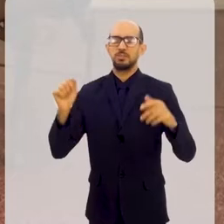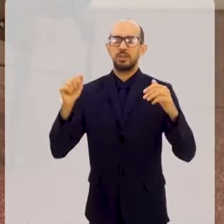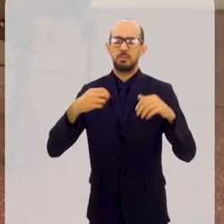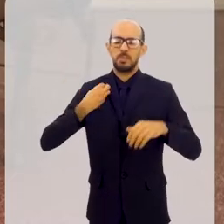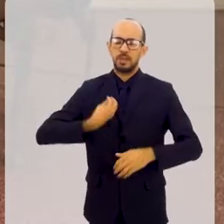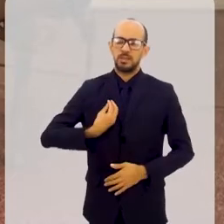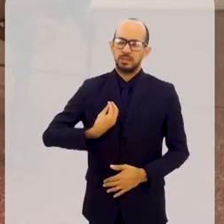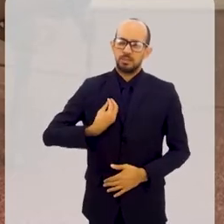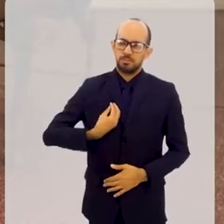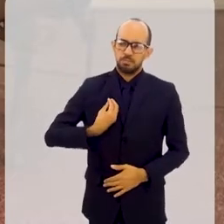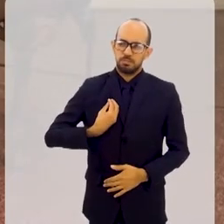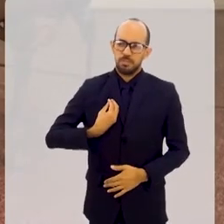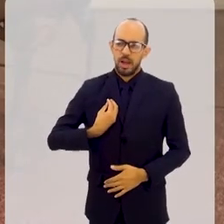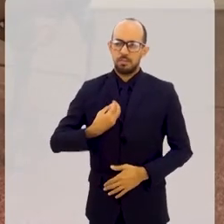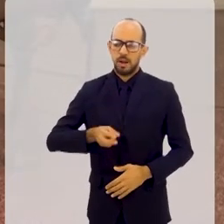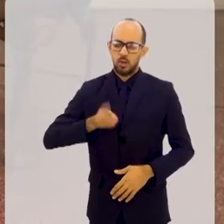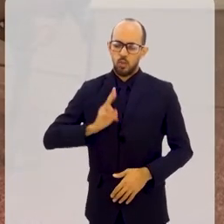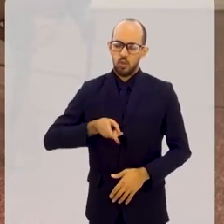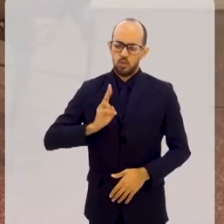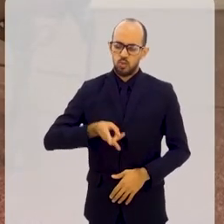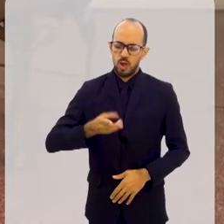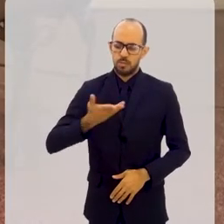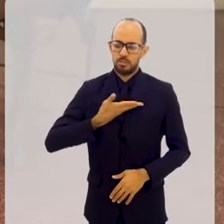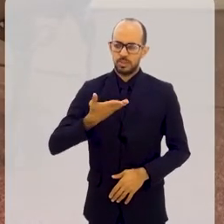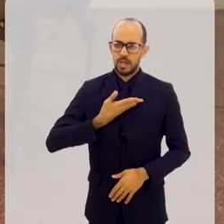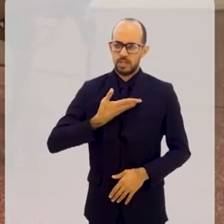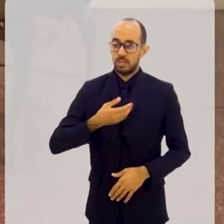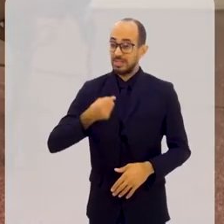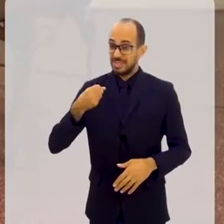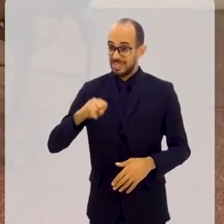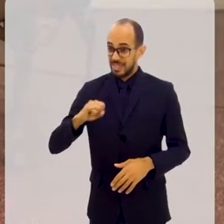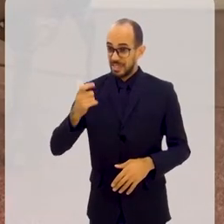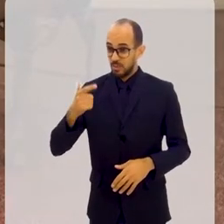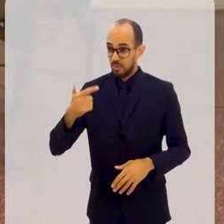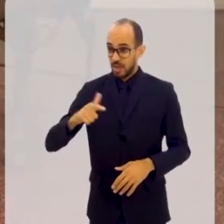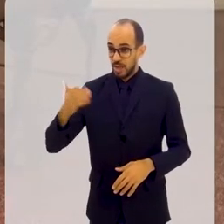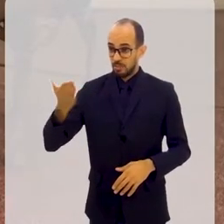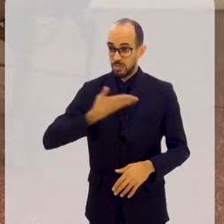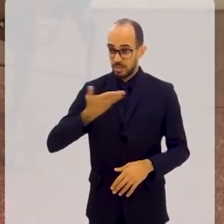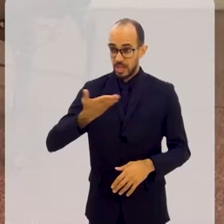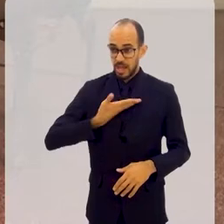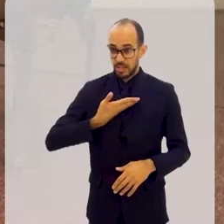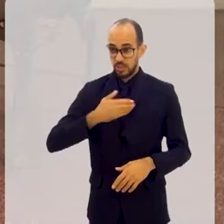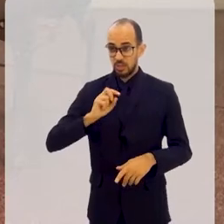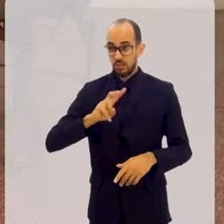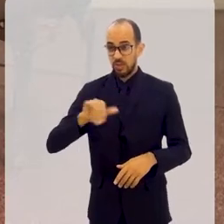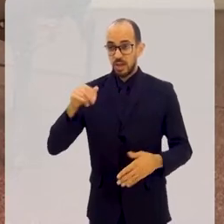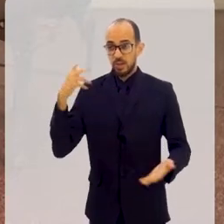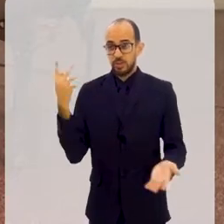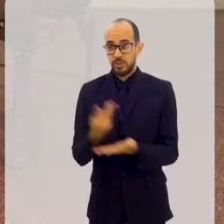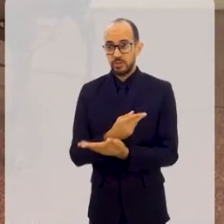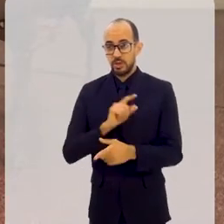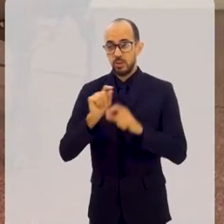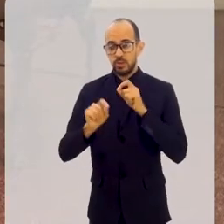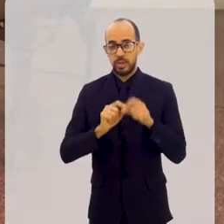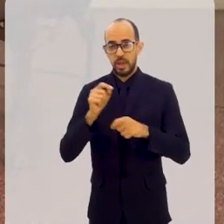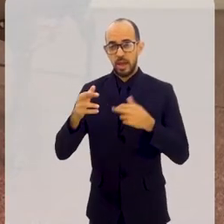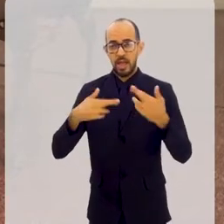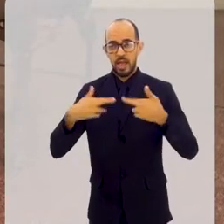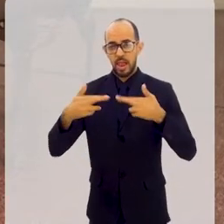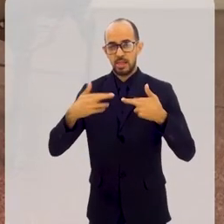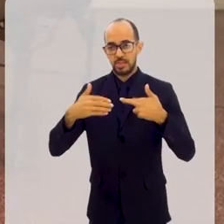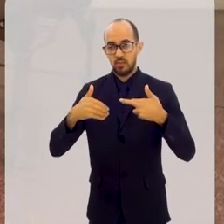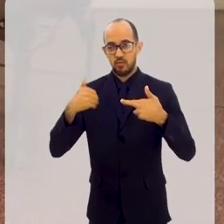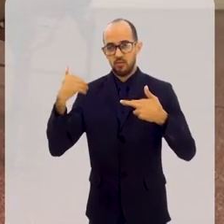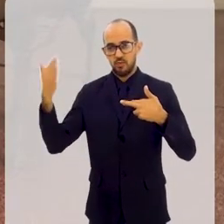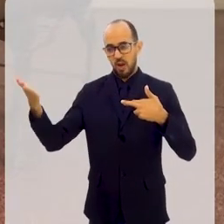ele se encontram para participar manter a amizade porque se não a amizade num pequeno a tendência é se relaxa com